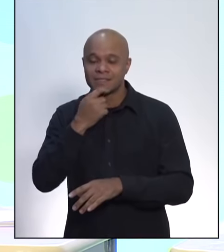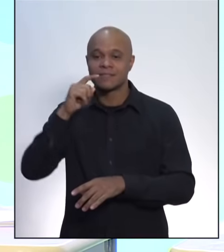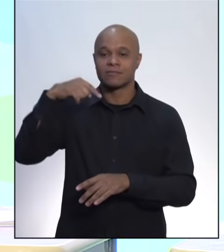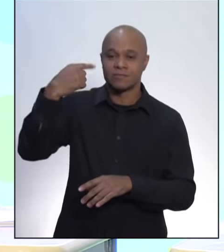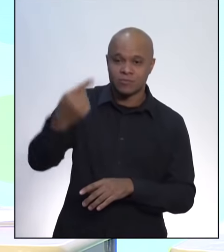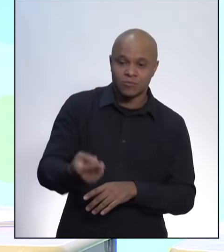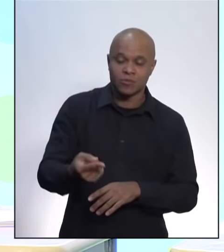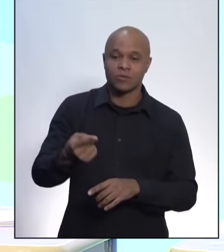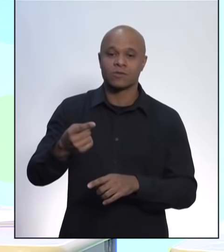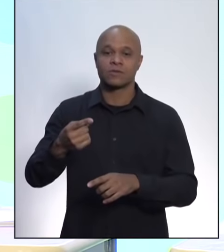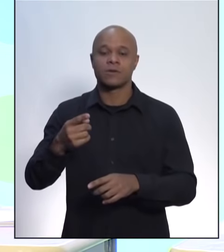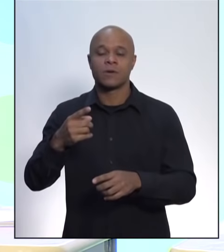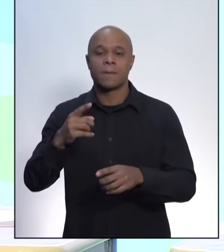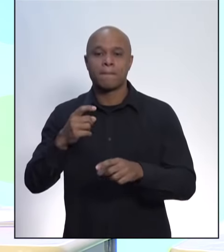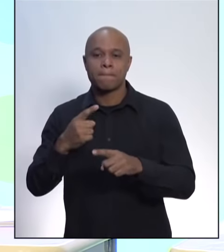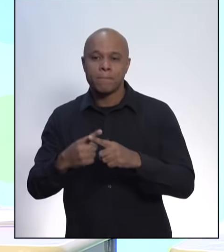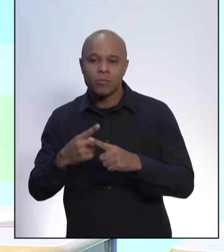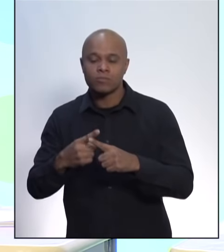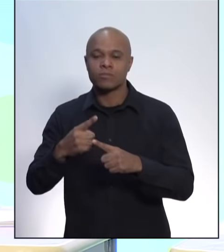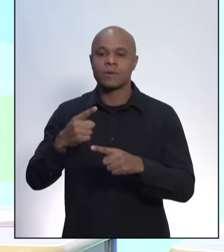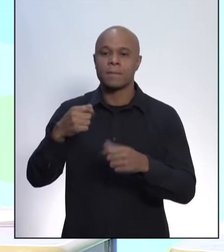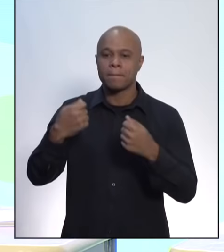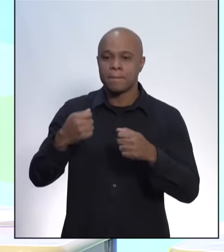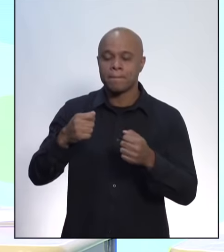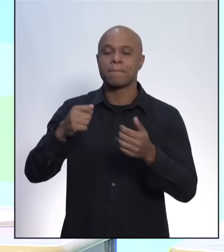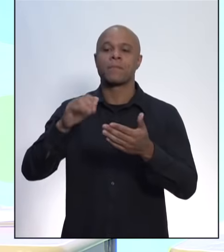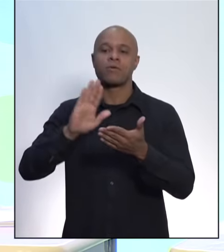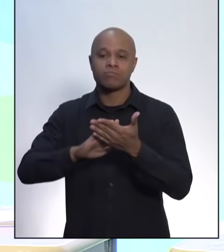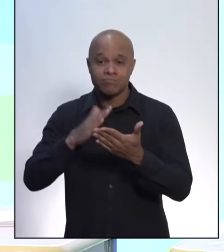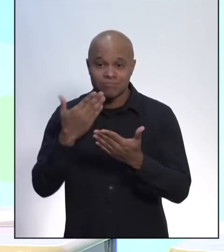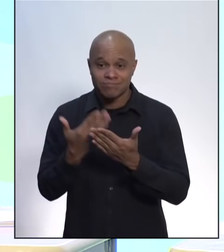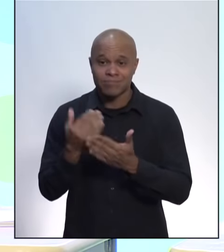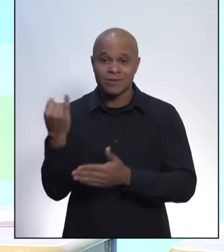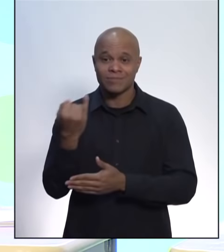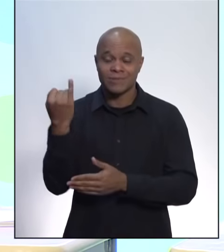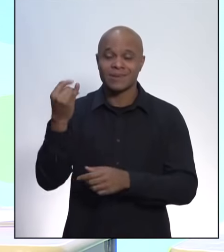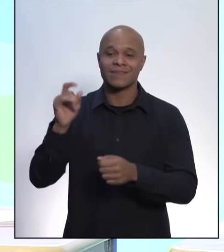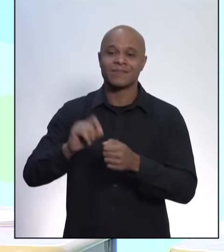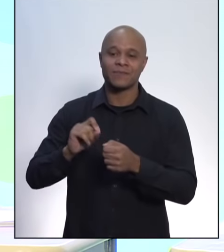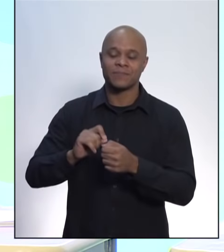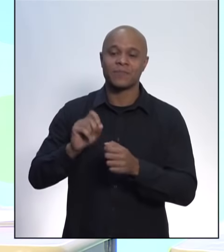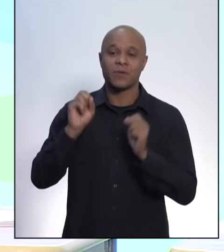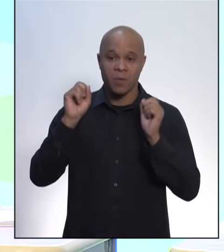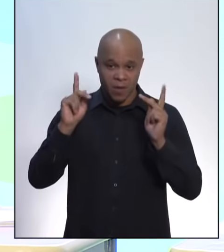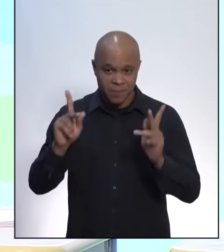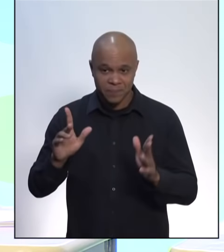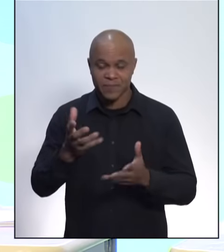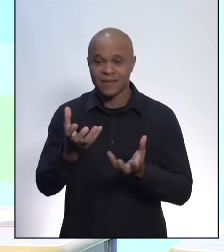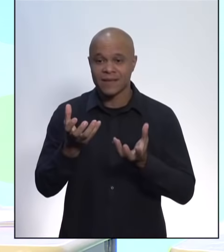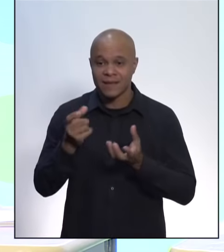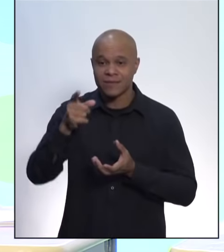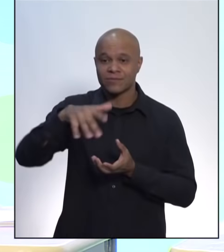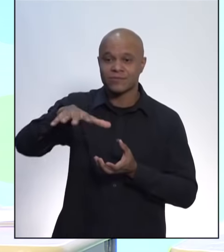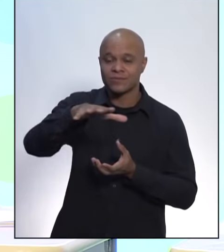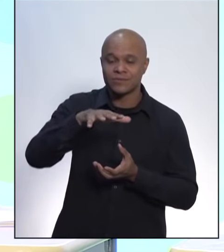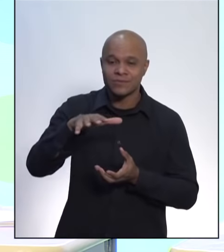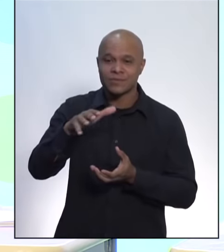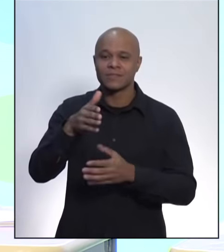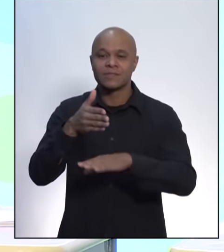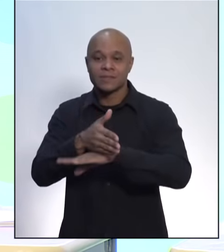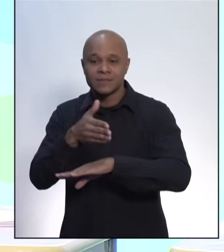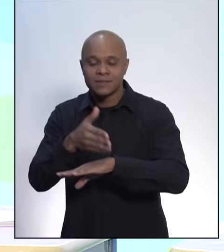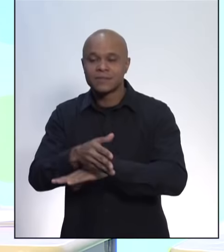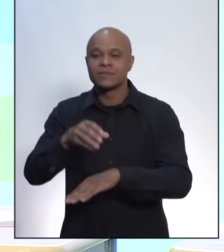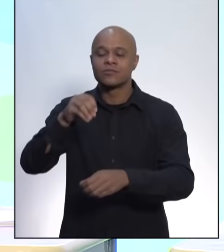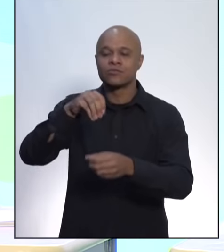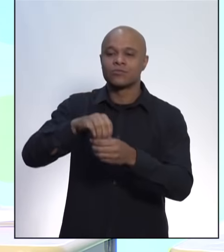inglês para que a interpretação seja feita para os nossos colegas ok então eu quero que e se bem use o chat para